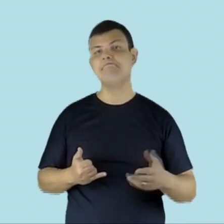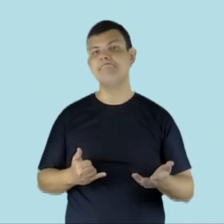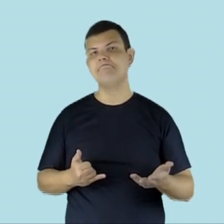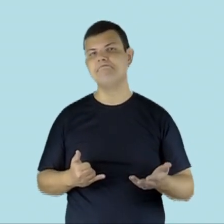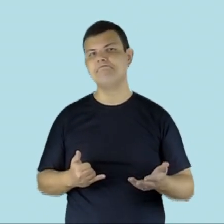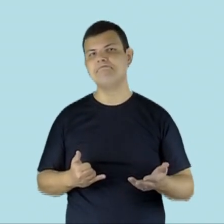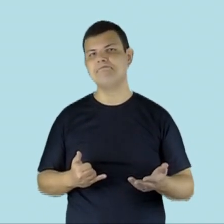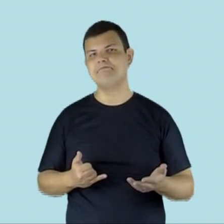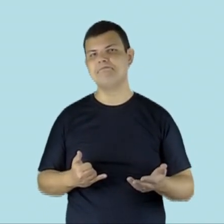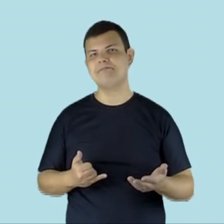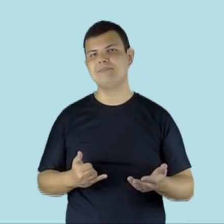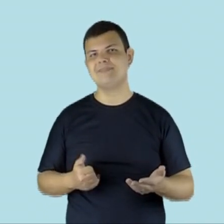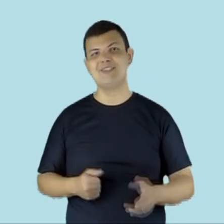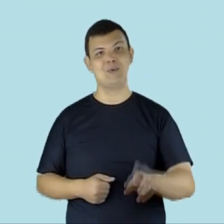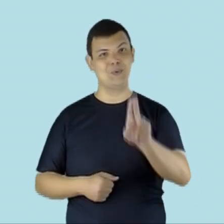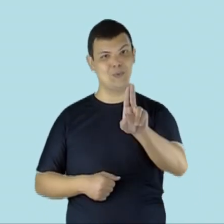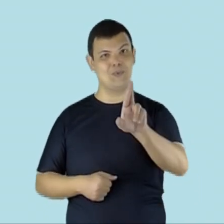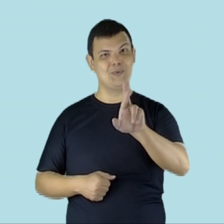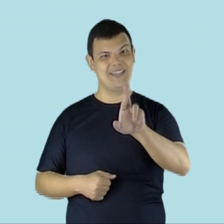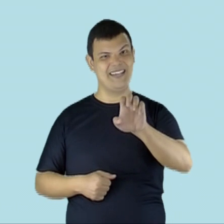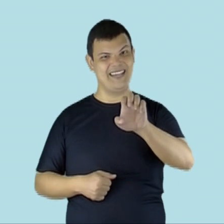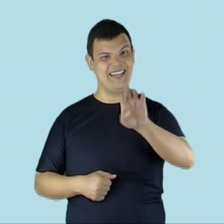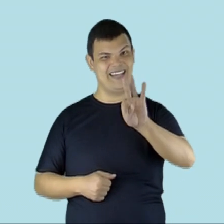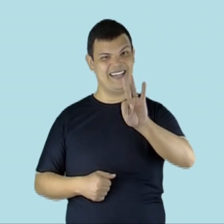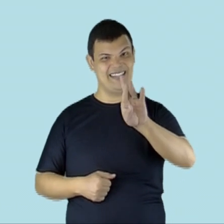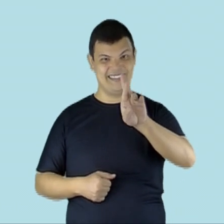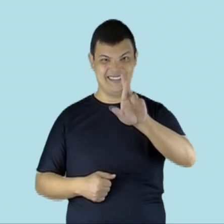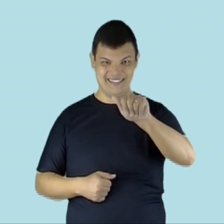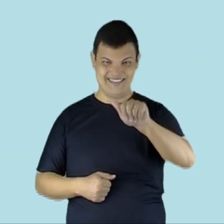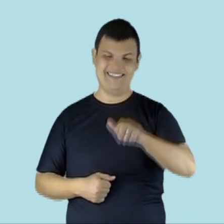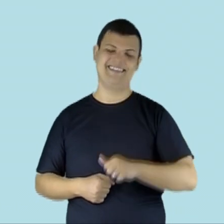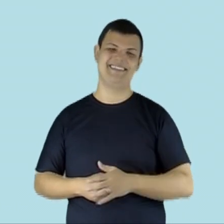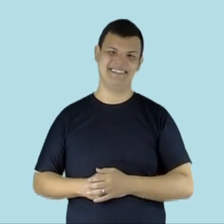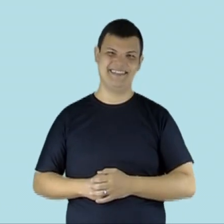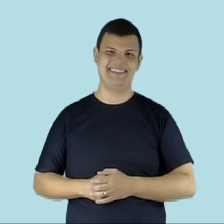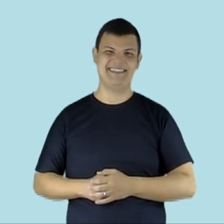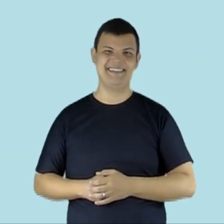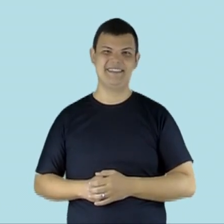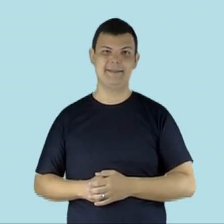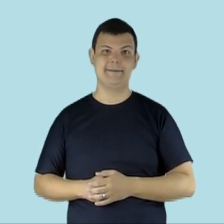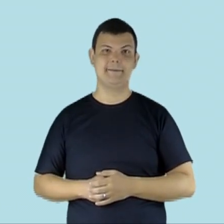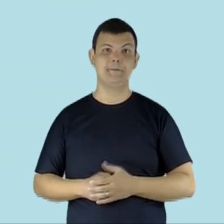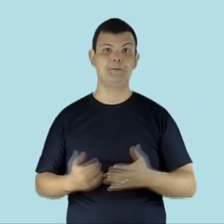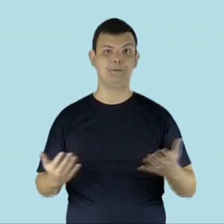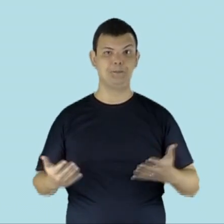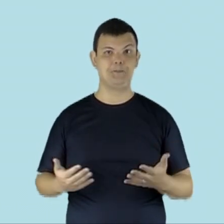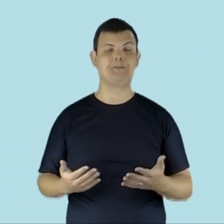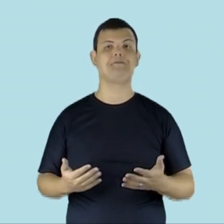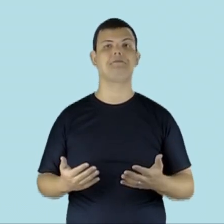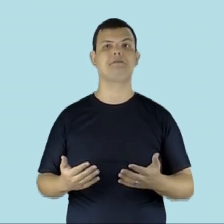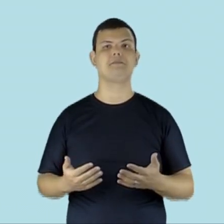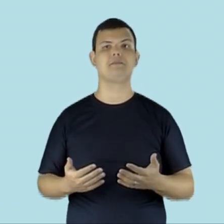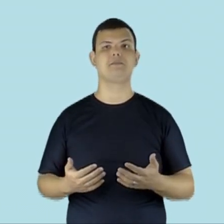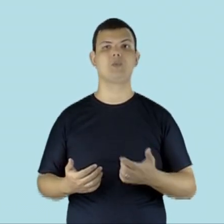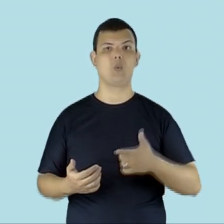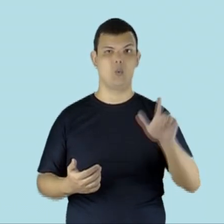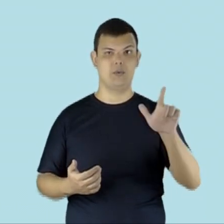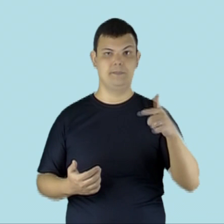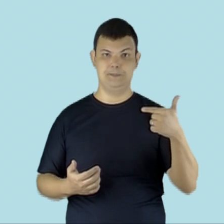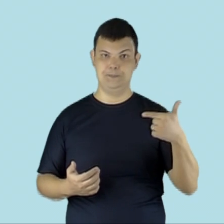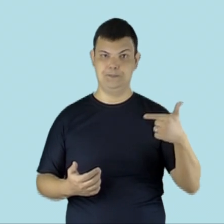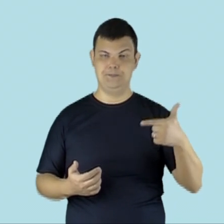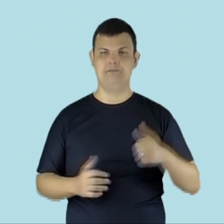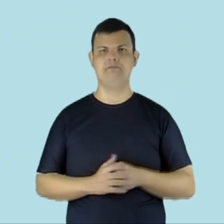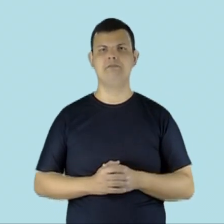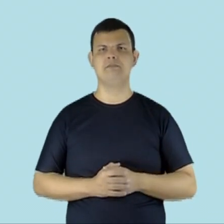Quem lembra? É uretra, muito bem. Então, agora vamos para a questão número 2. Do que